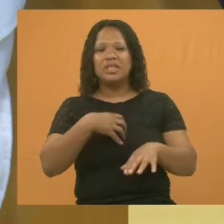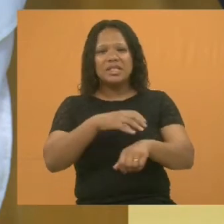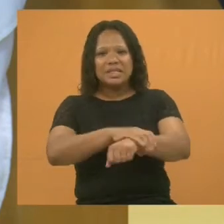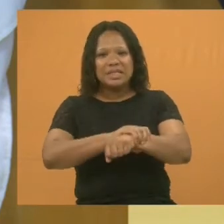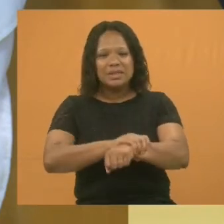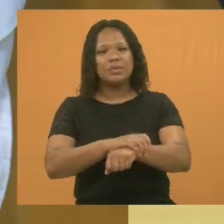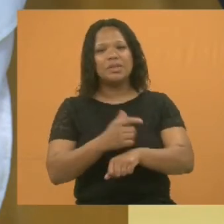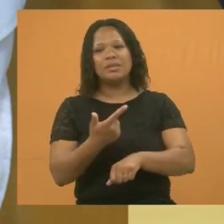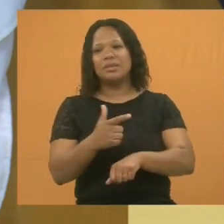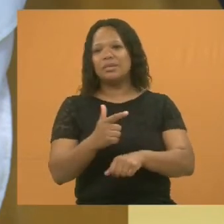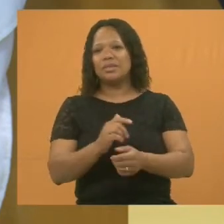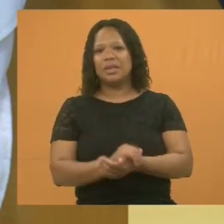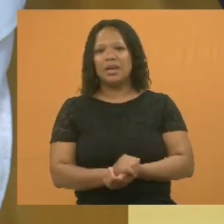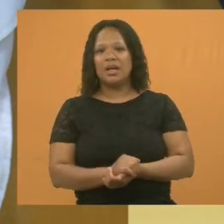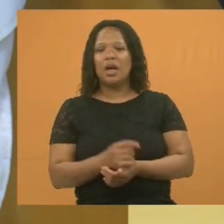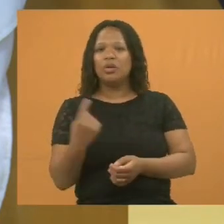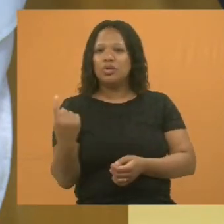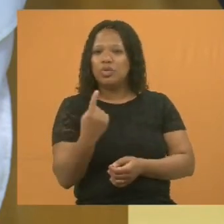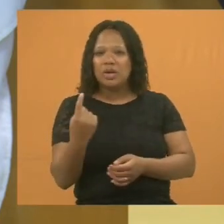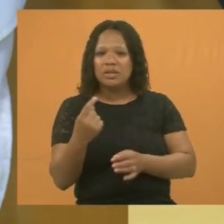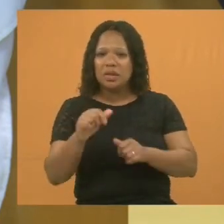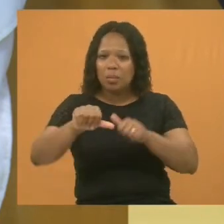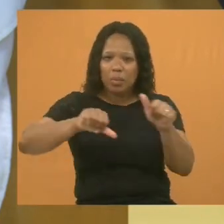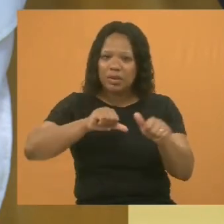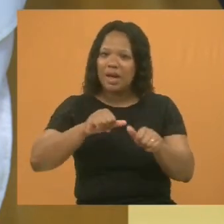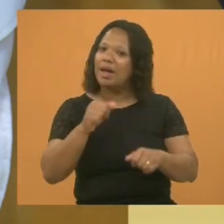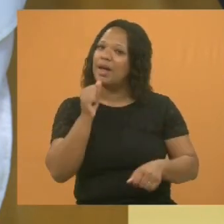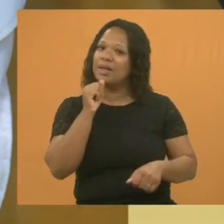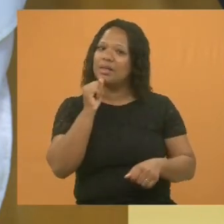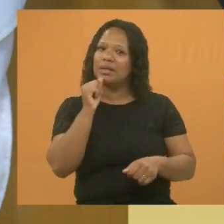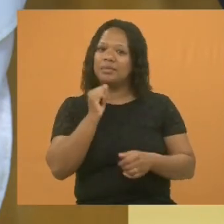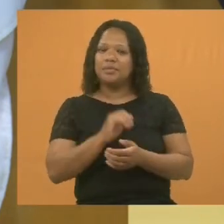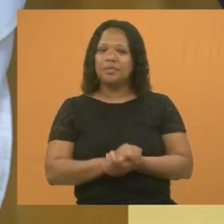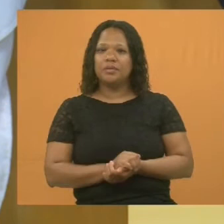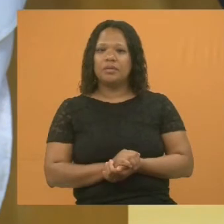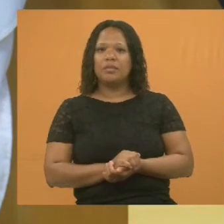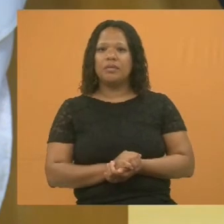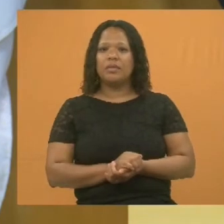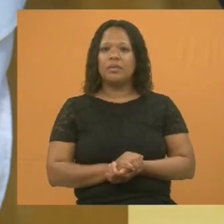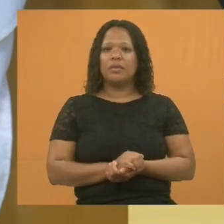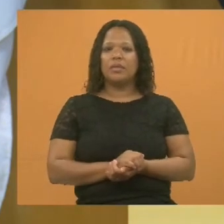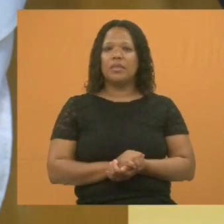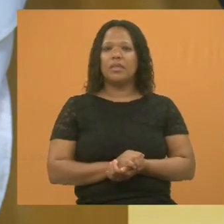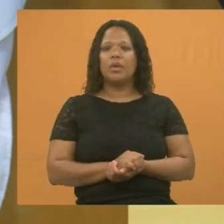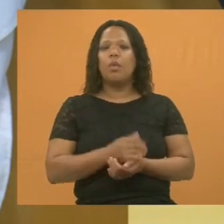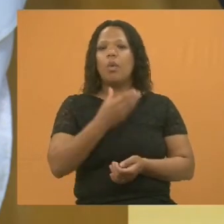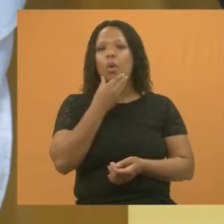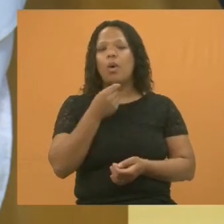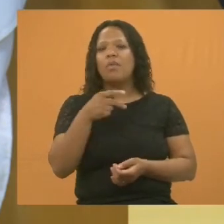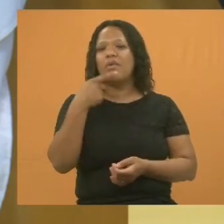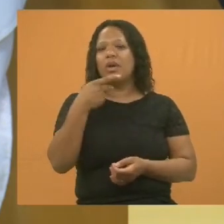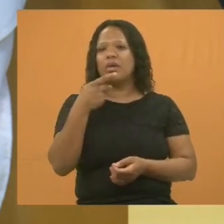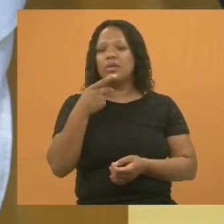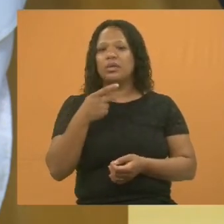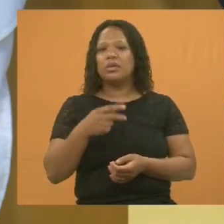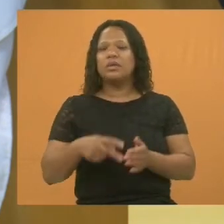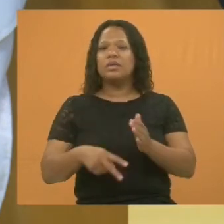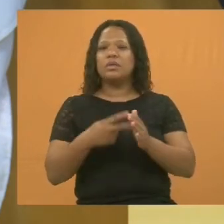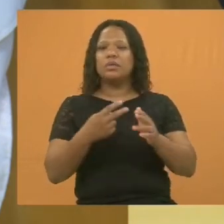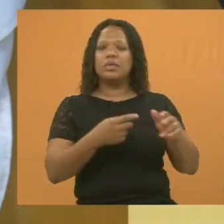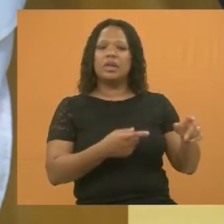resolver naturalmente. É preciso, como o Churchill falou depois da Segunda Guerra Mundial, eu só posso